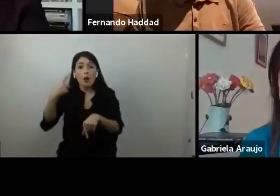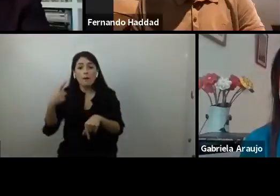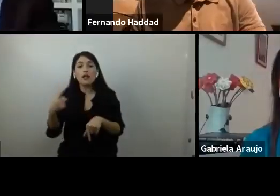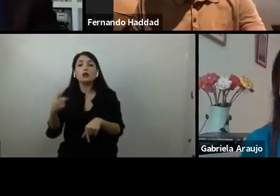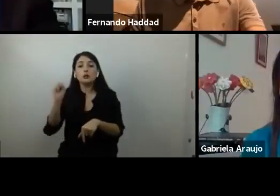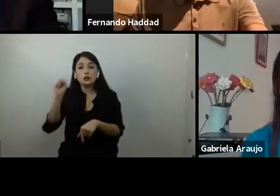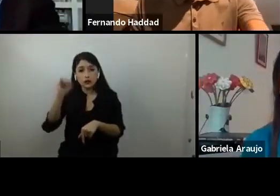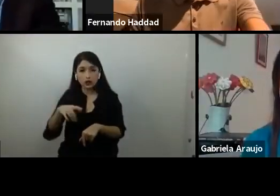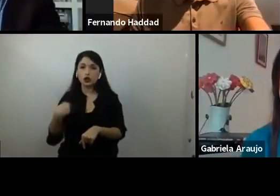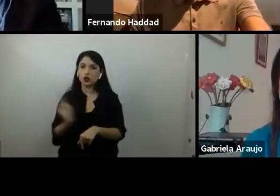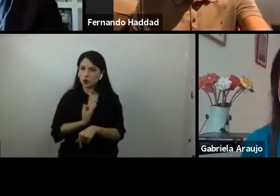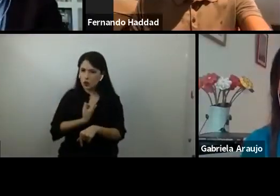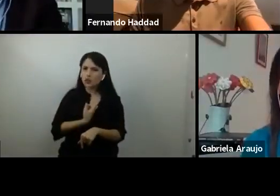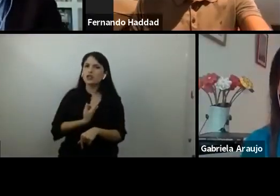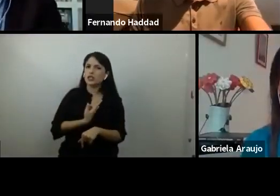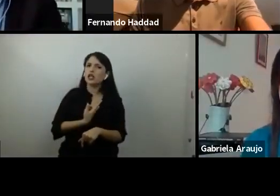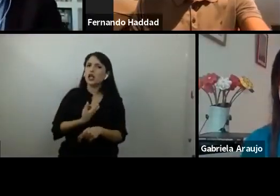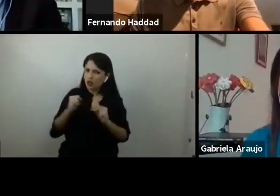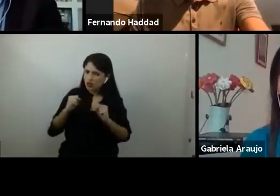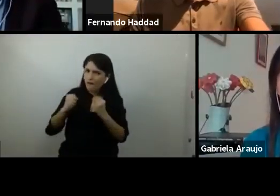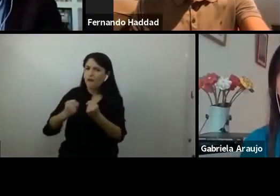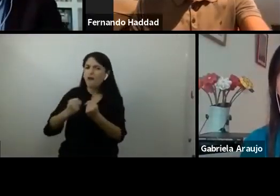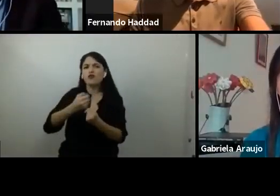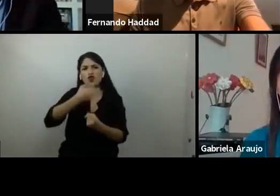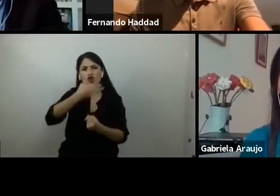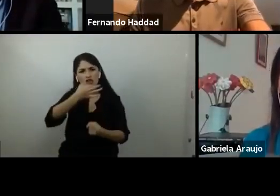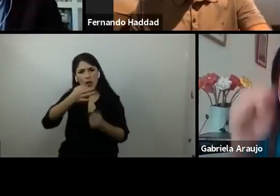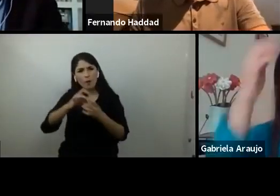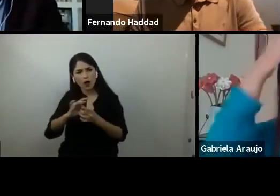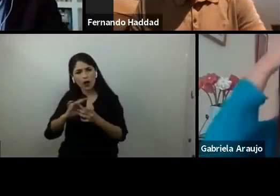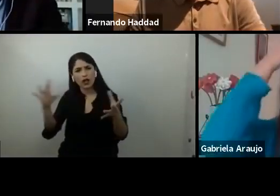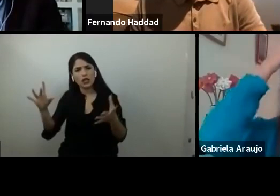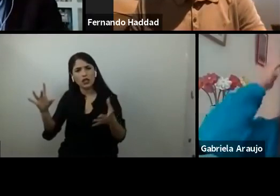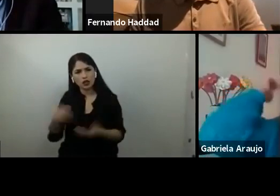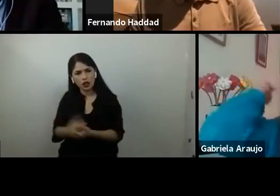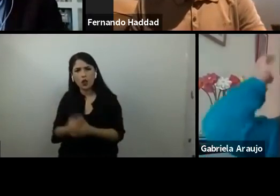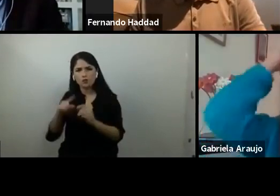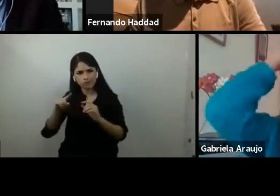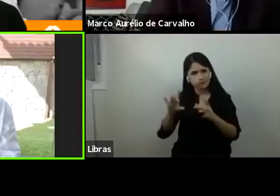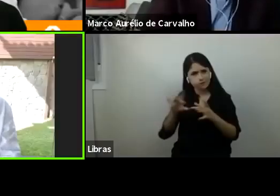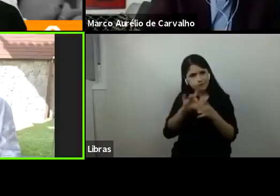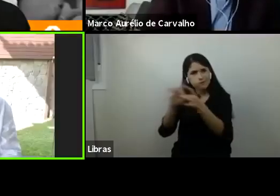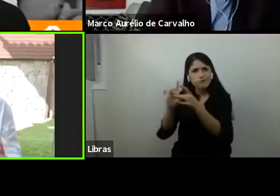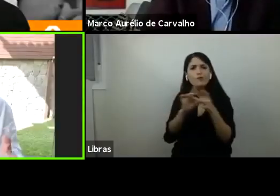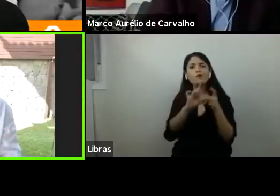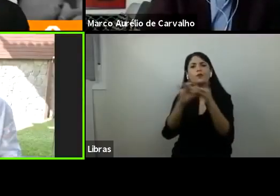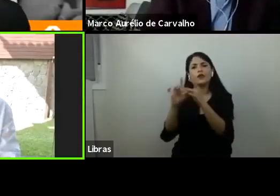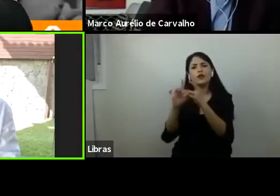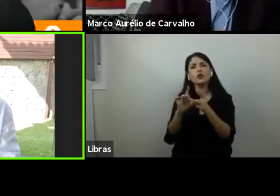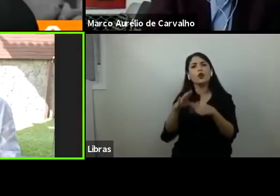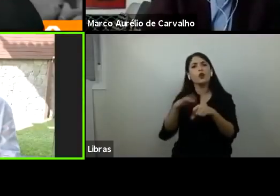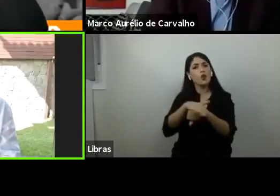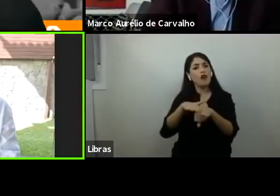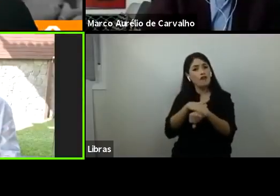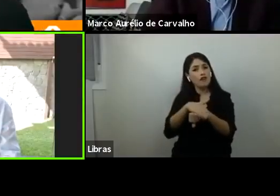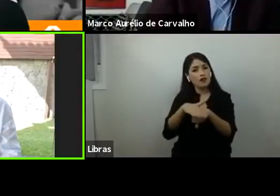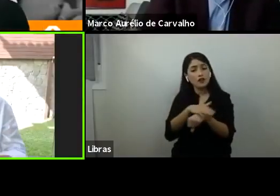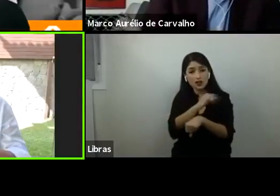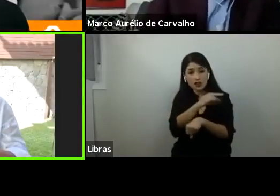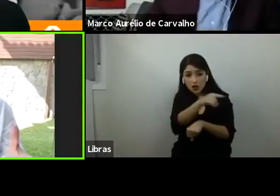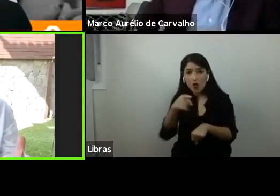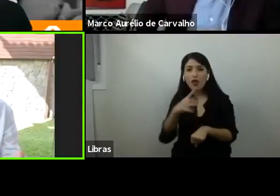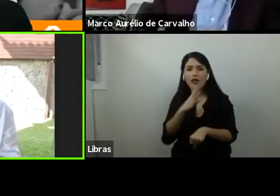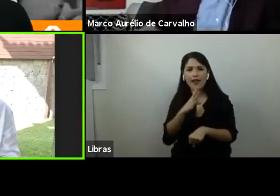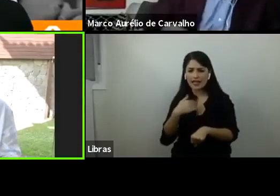nós, democratas, estarmos unidos. Eu tenho conversado muito. Quem conhece a minha dinâmica no Conselho